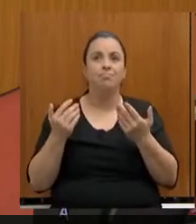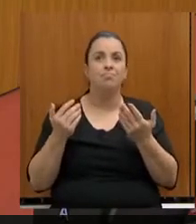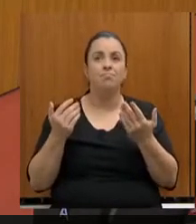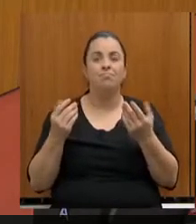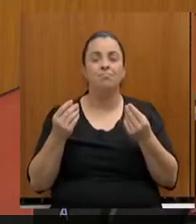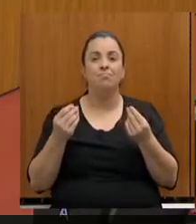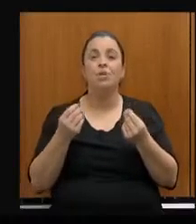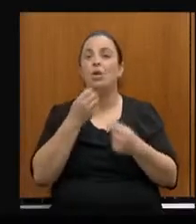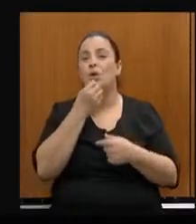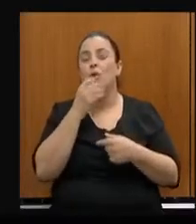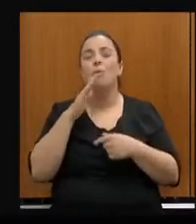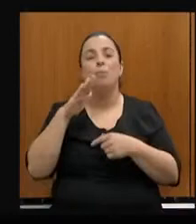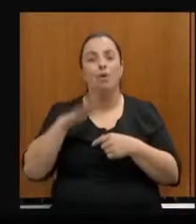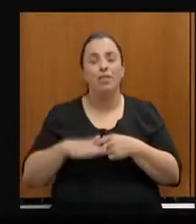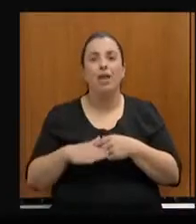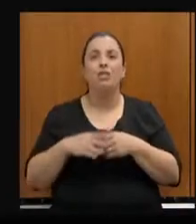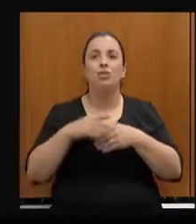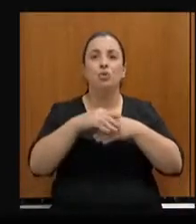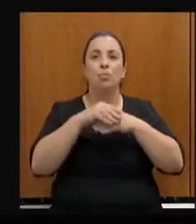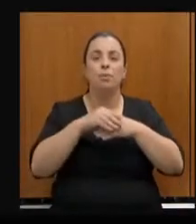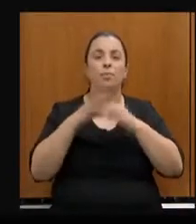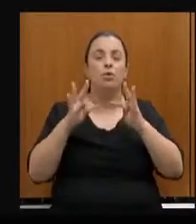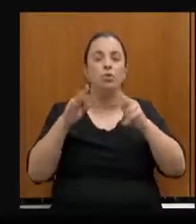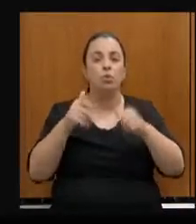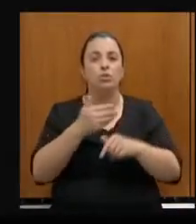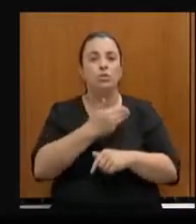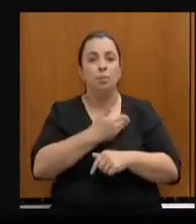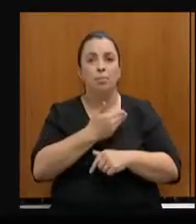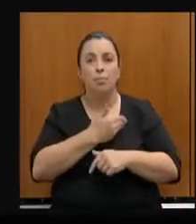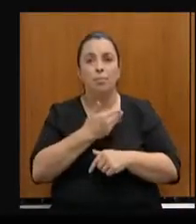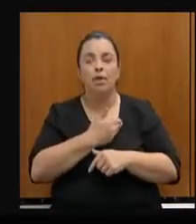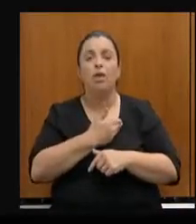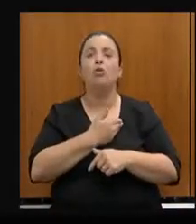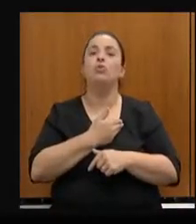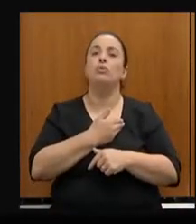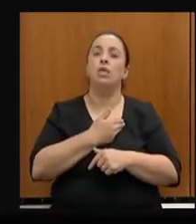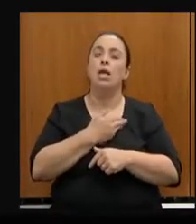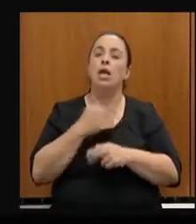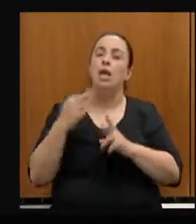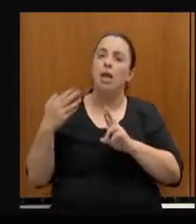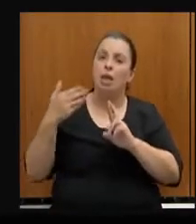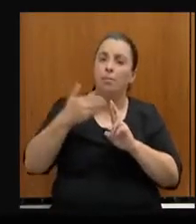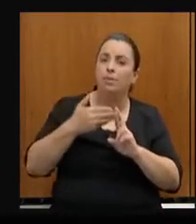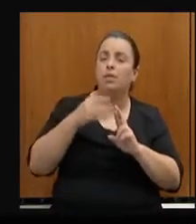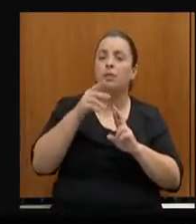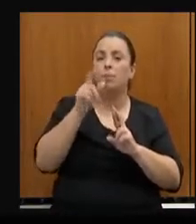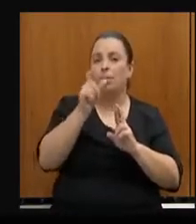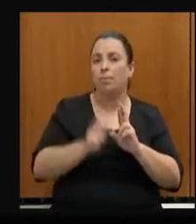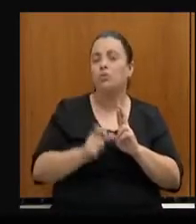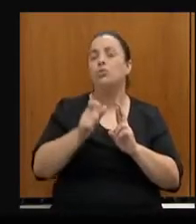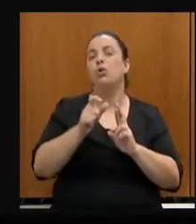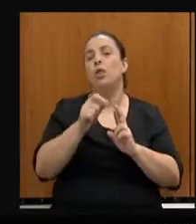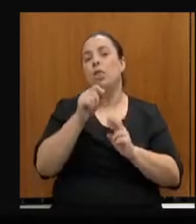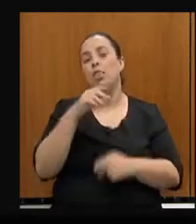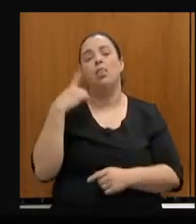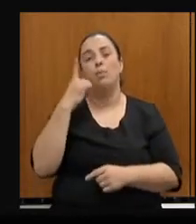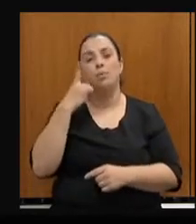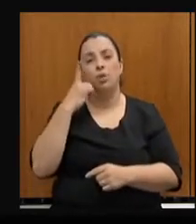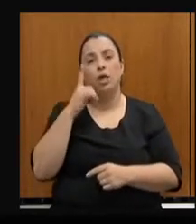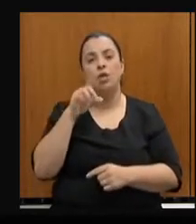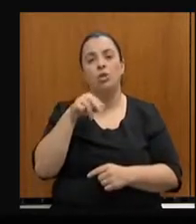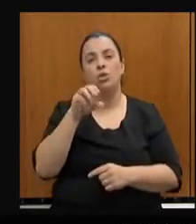boa tarde queria cumprimentar todos os colegas aí na pessoa do presidente Deputado Noraldino com duas está